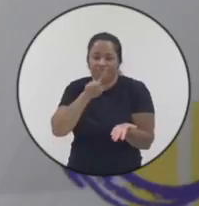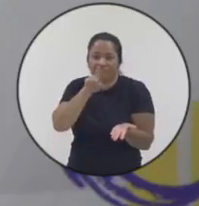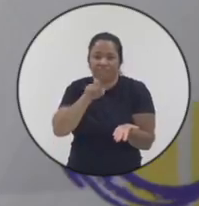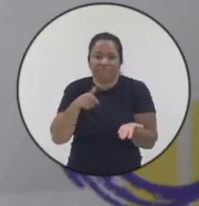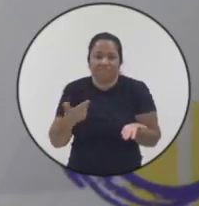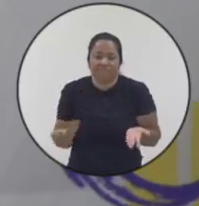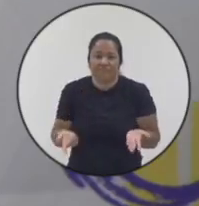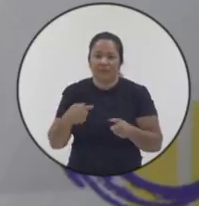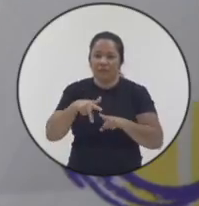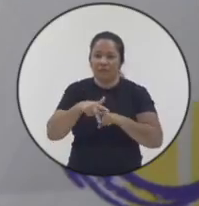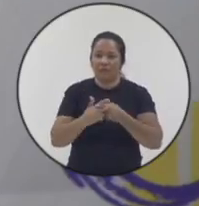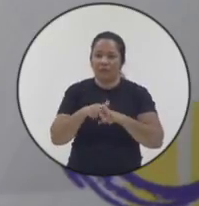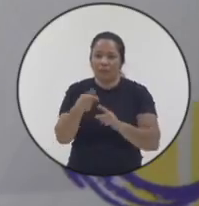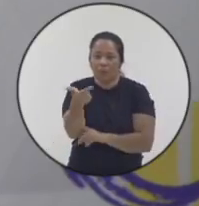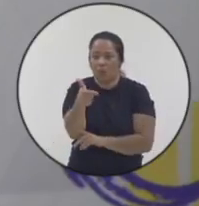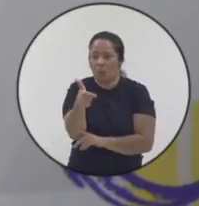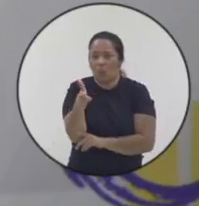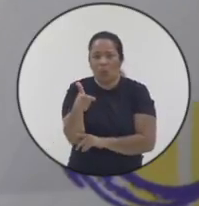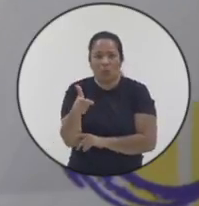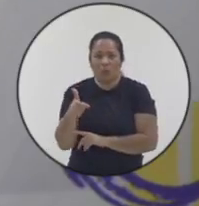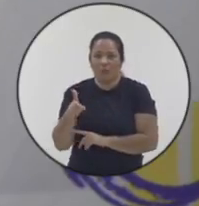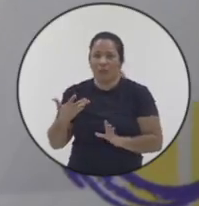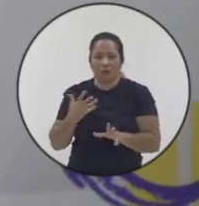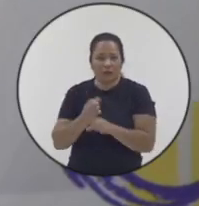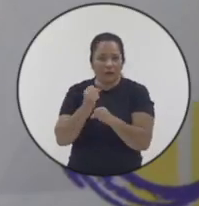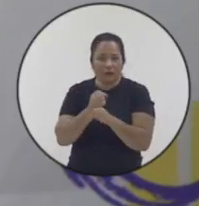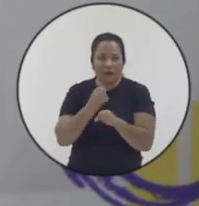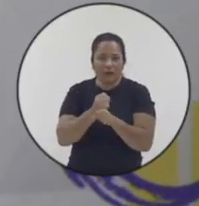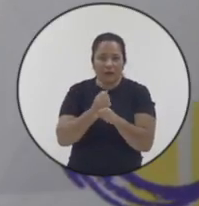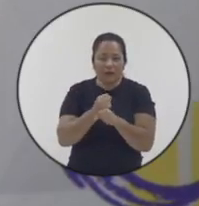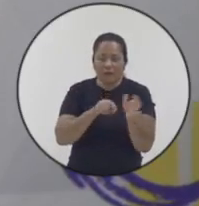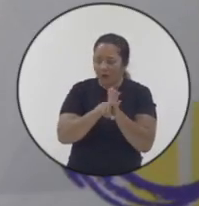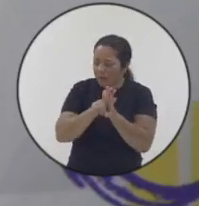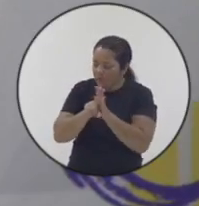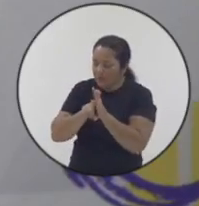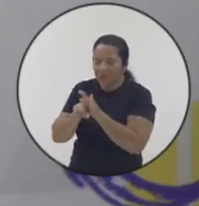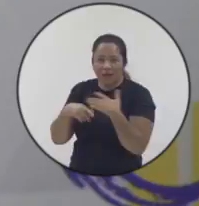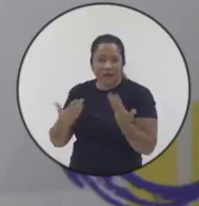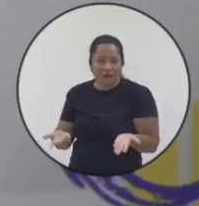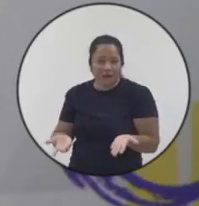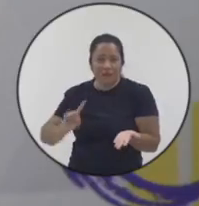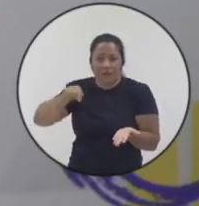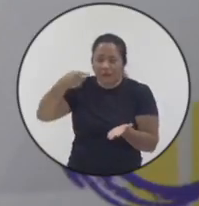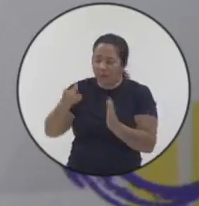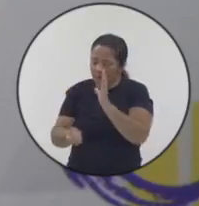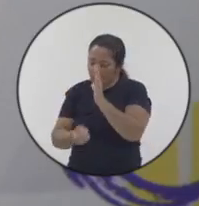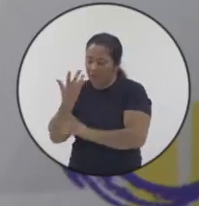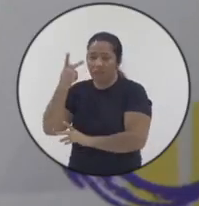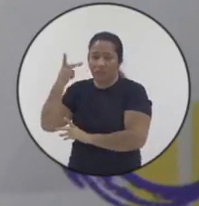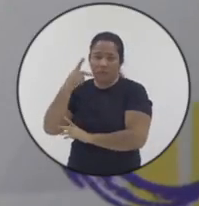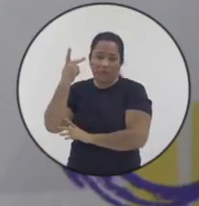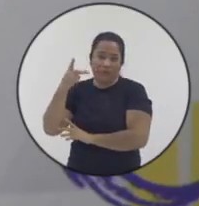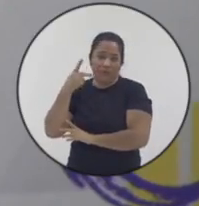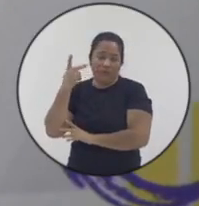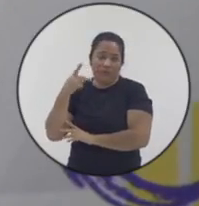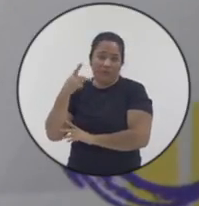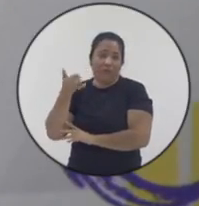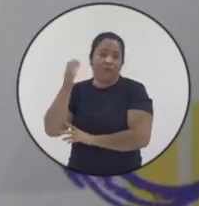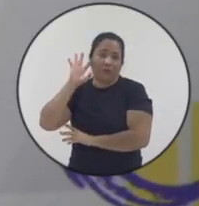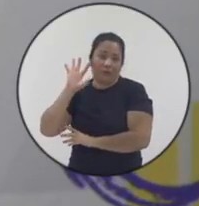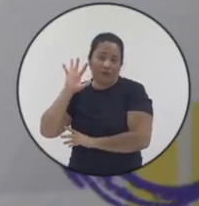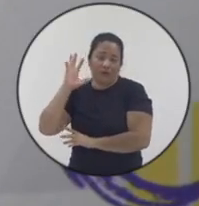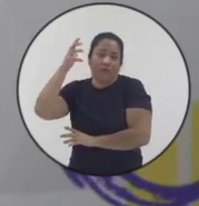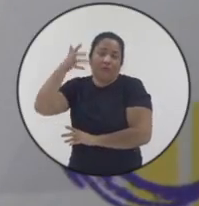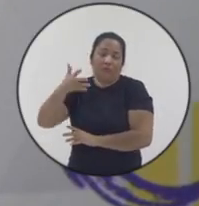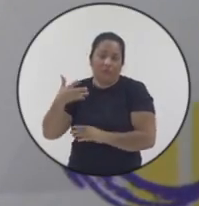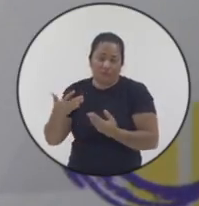que nos possibilitem essa demarcação precisa para que a gente possa criar uma política pública mais eficaz. A gente não tem. A gente mapeia a partir das nossas redes, a